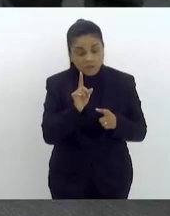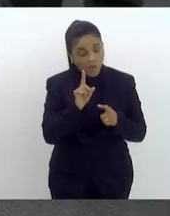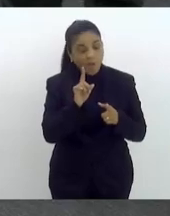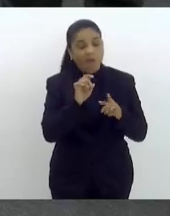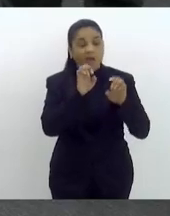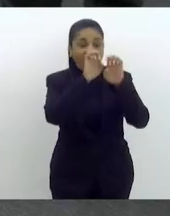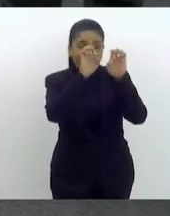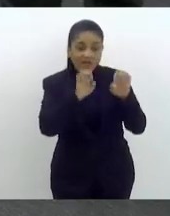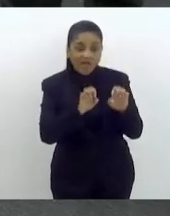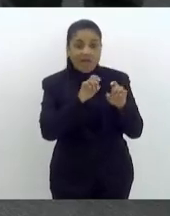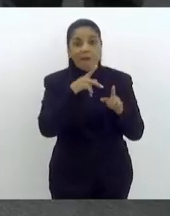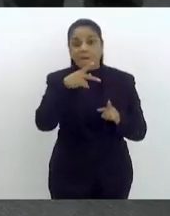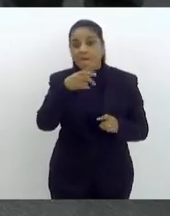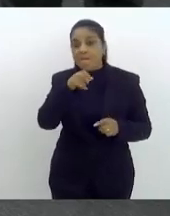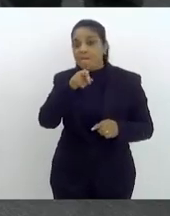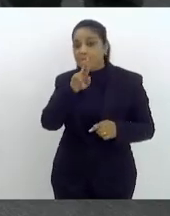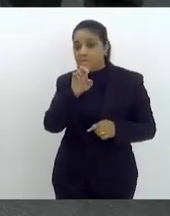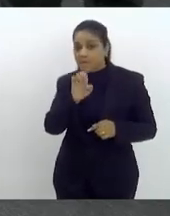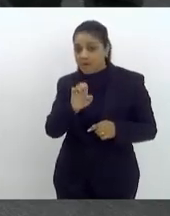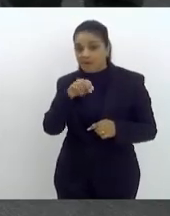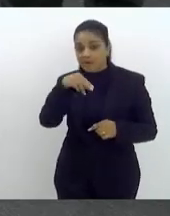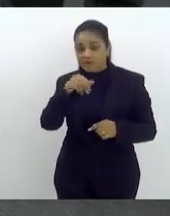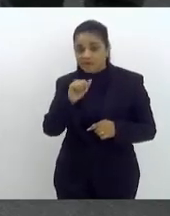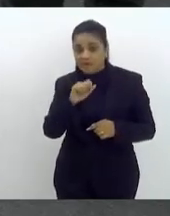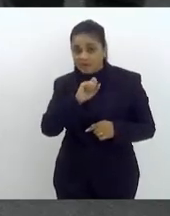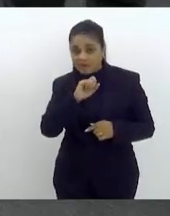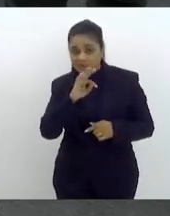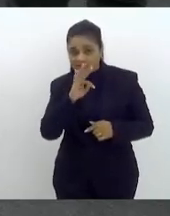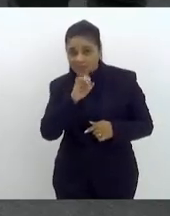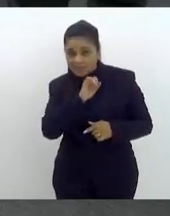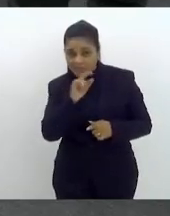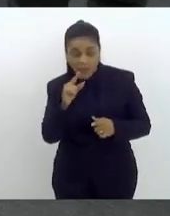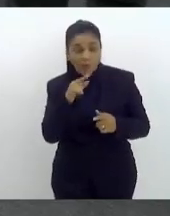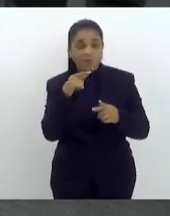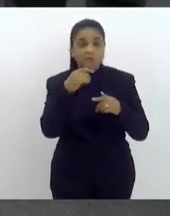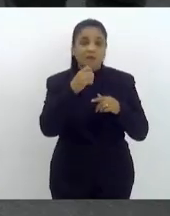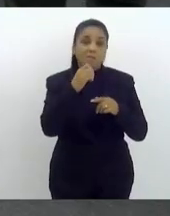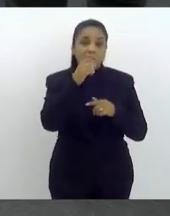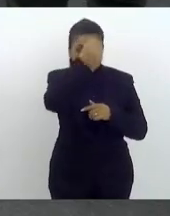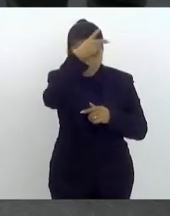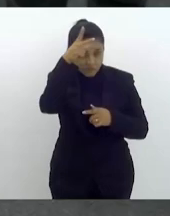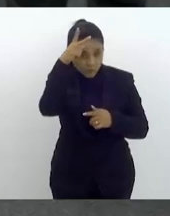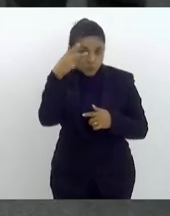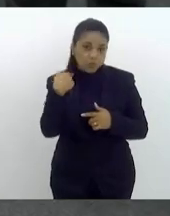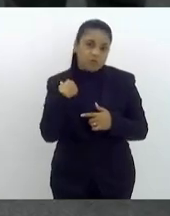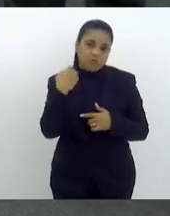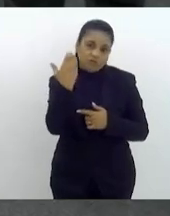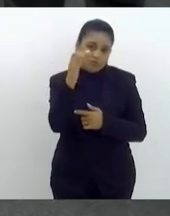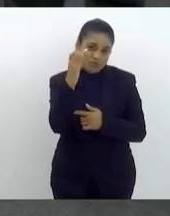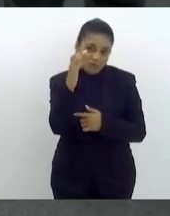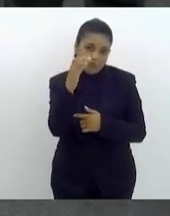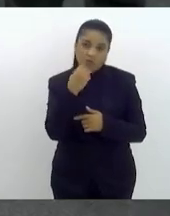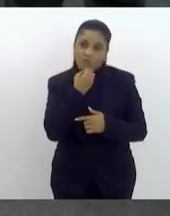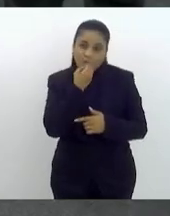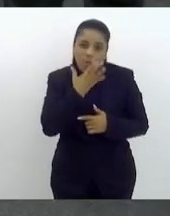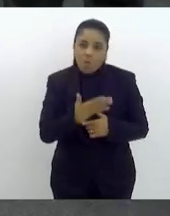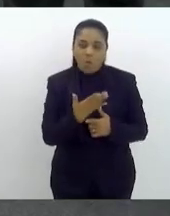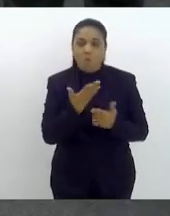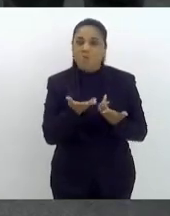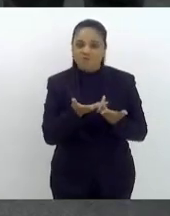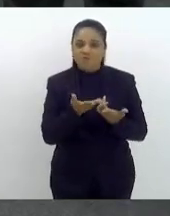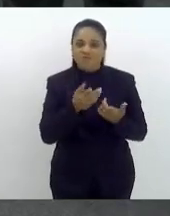das unidades de Saúde da Prefeitura de Niterói não funcionaram Então essas mulheres